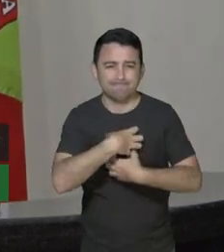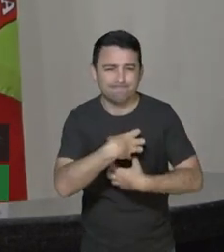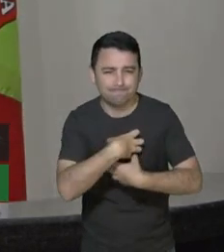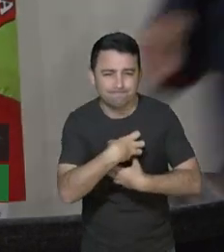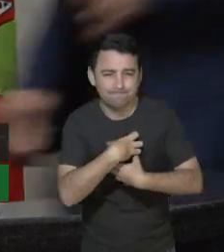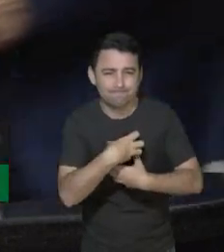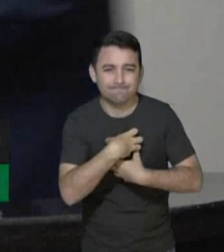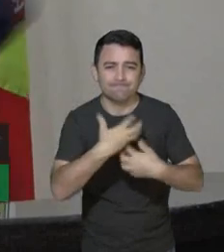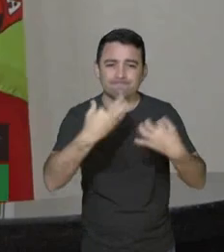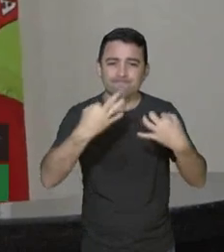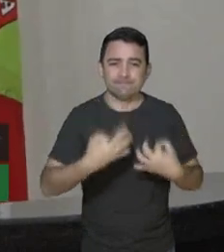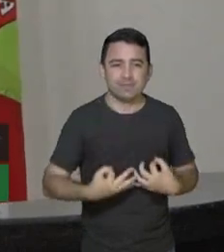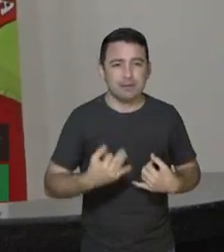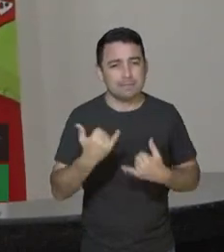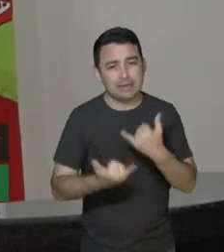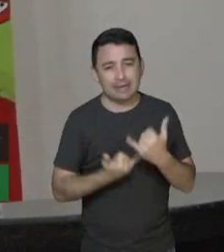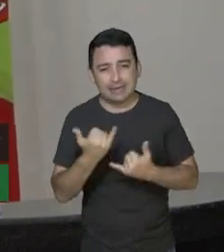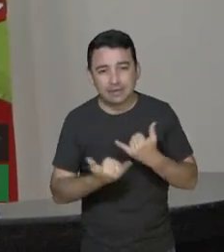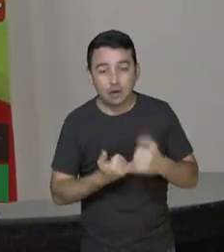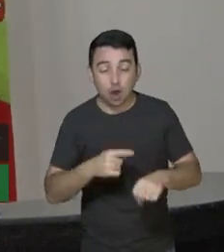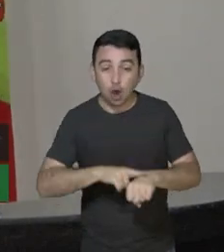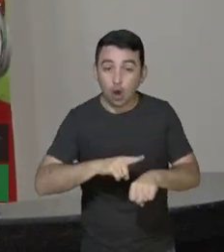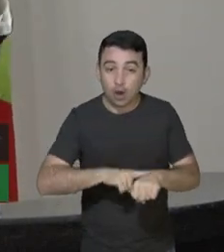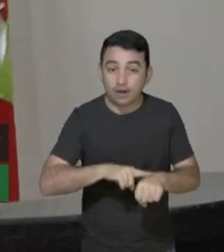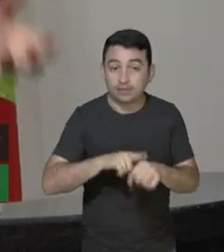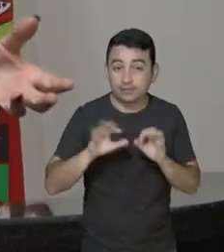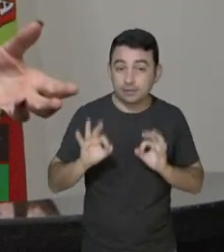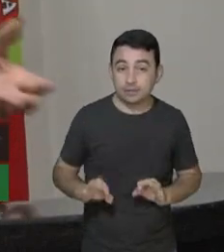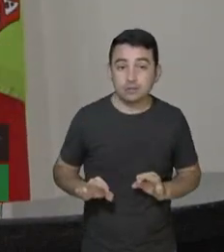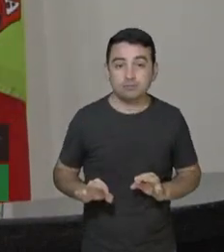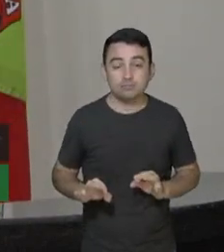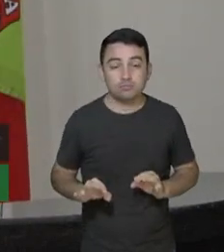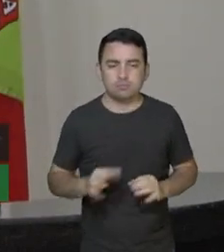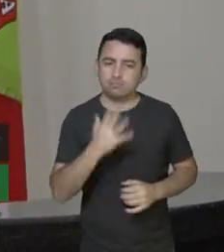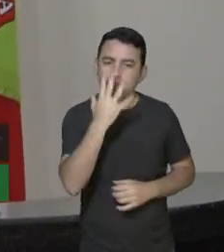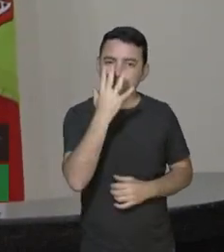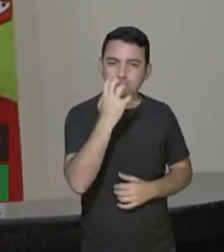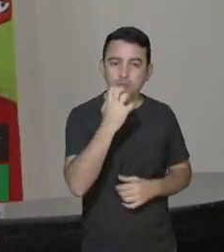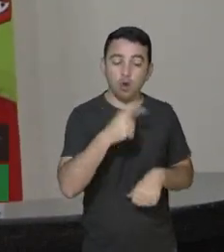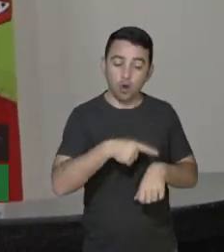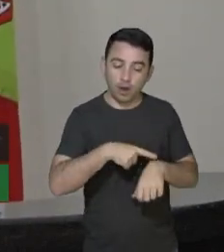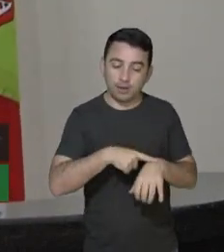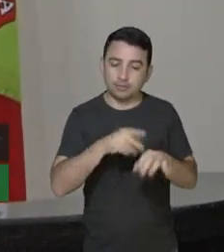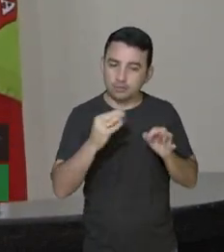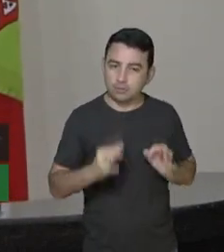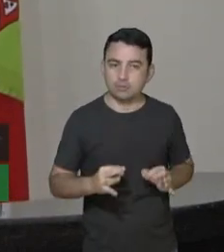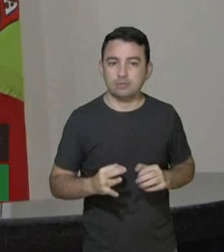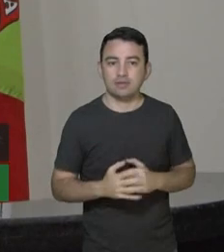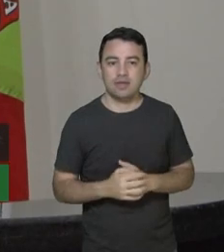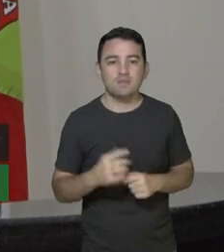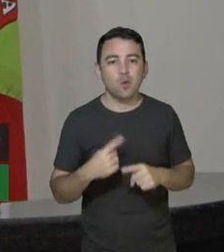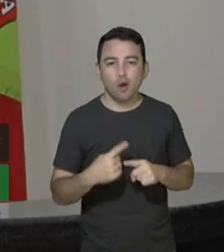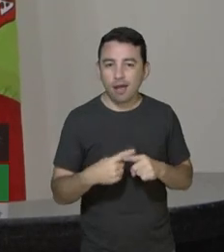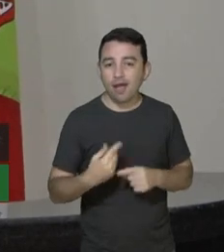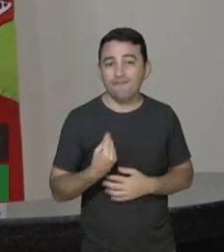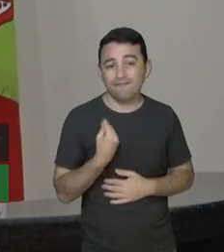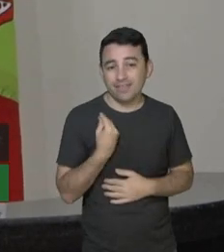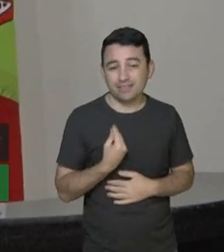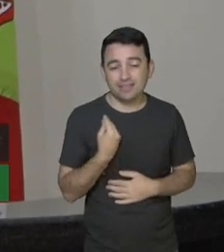pessoas brincando na hora de brincar, levando a sério na hora que tem que levar, porque a vida nós temos que